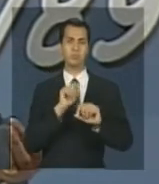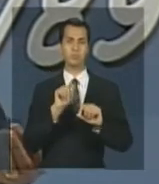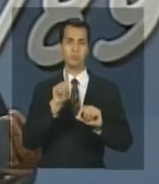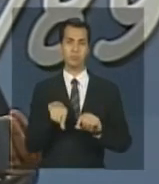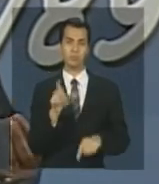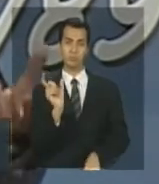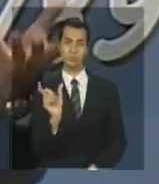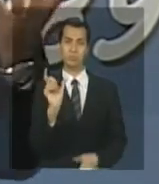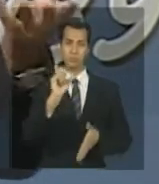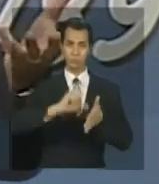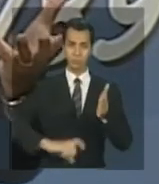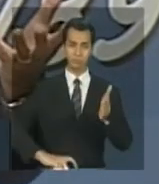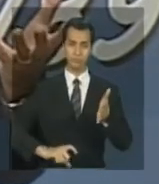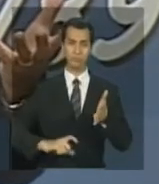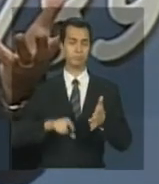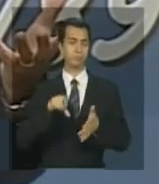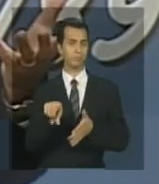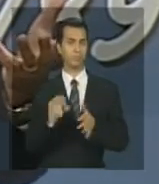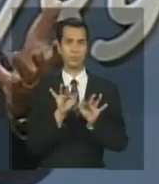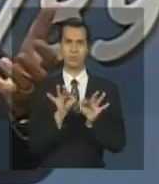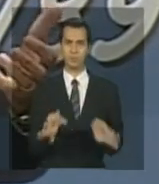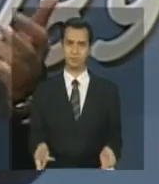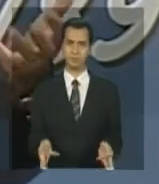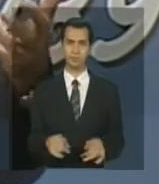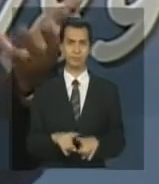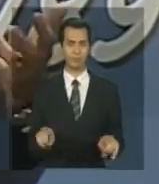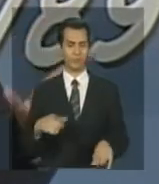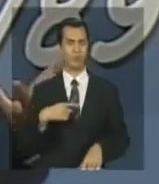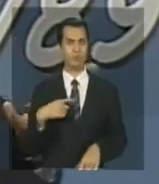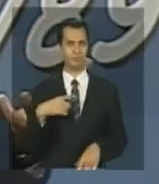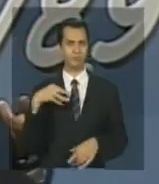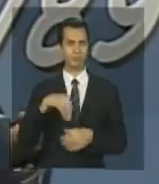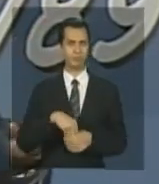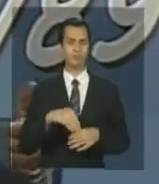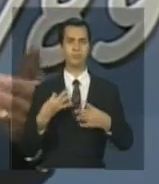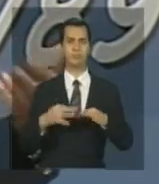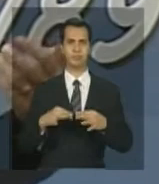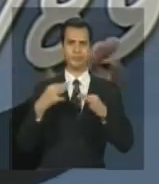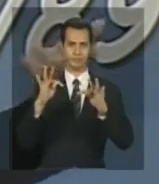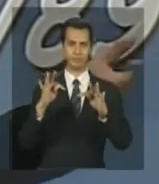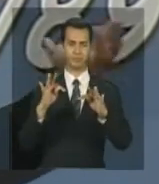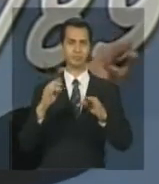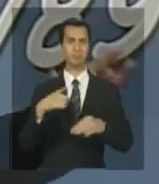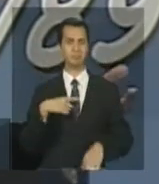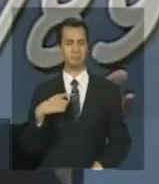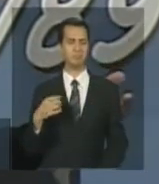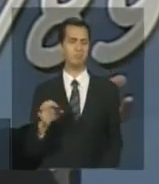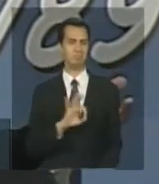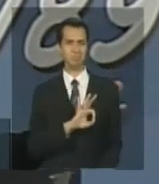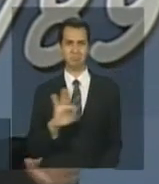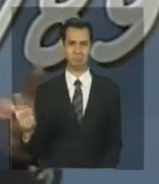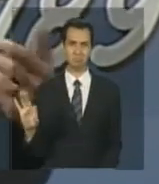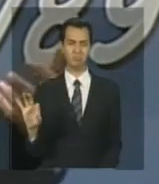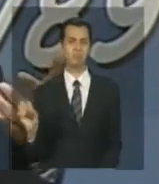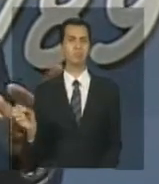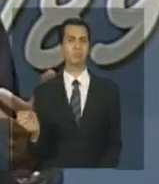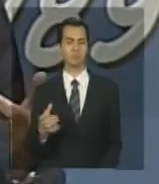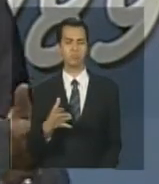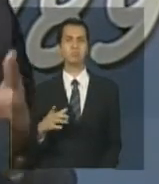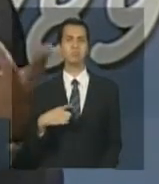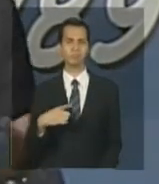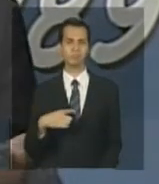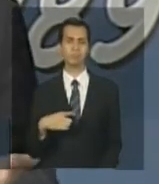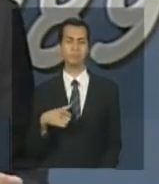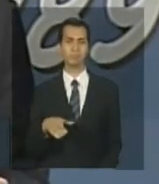que também é simples mas que tem muita tecnologia e muita sofisticação por